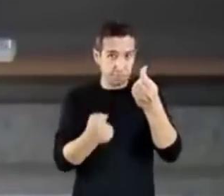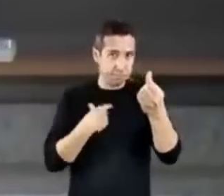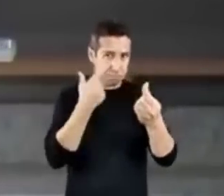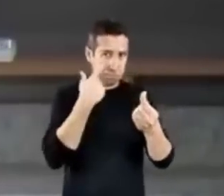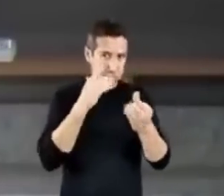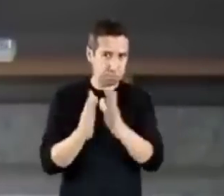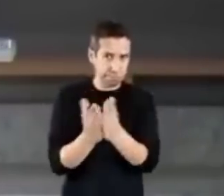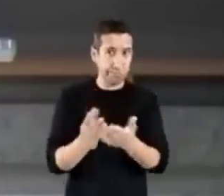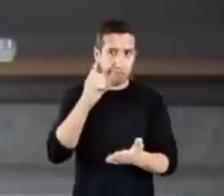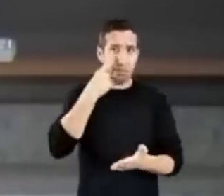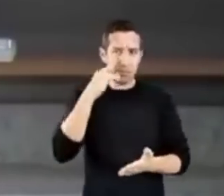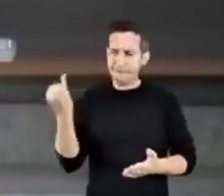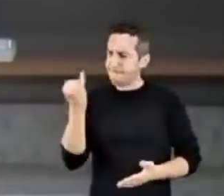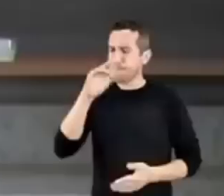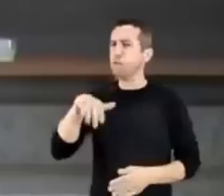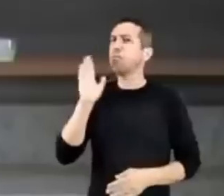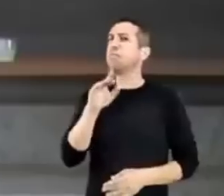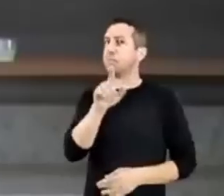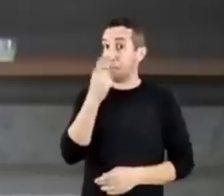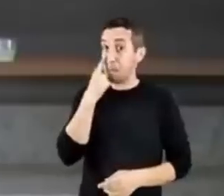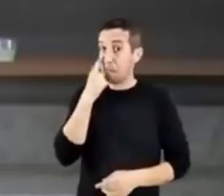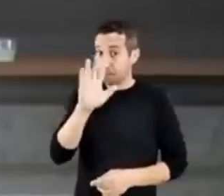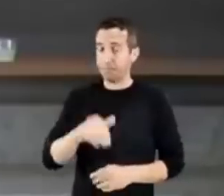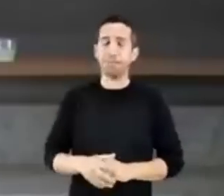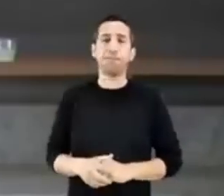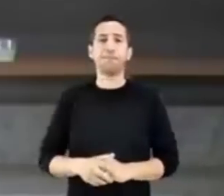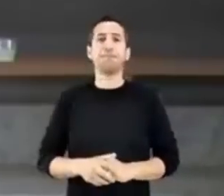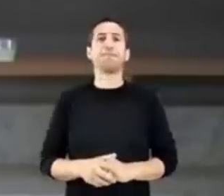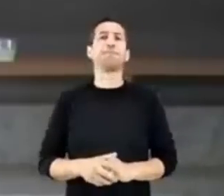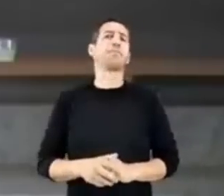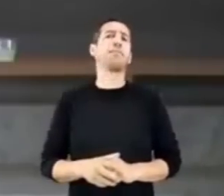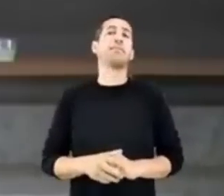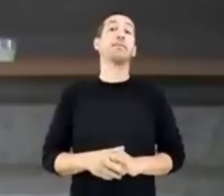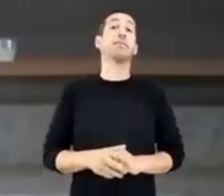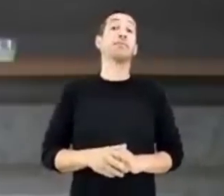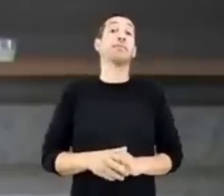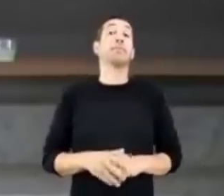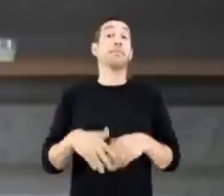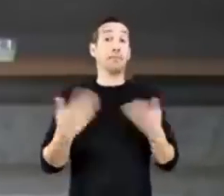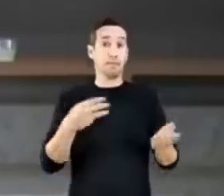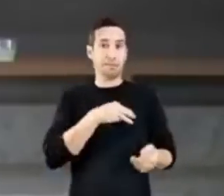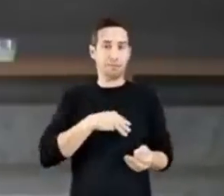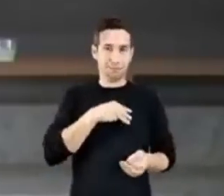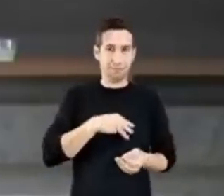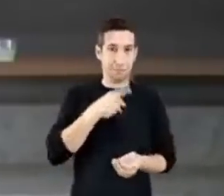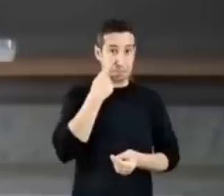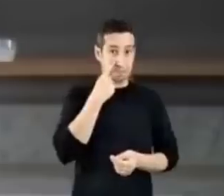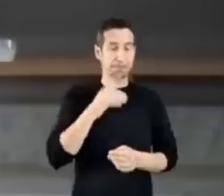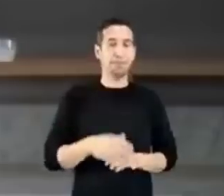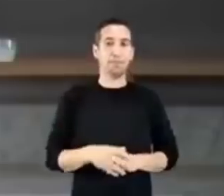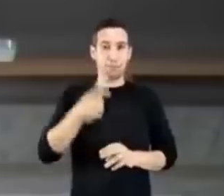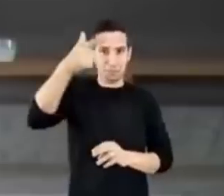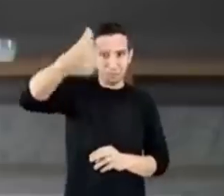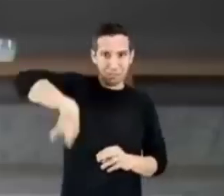é o que é mais importante do que tudo isso e veja então comigo Mateus eu tô repetindo e vou repetir mais